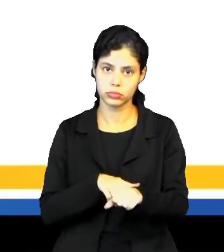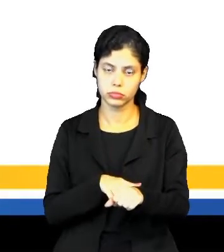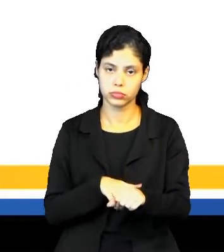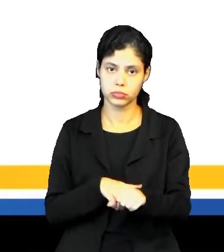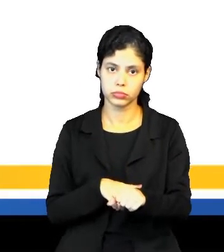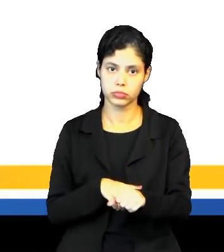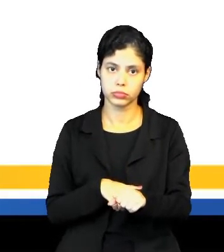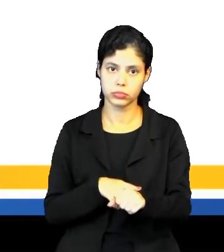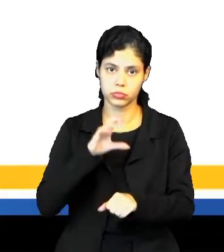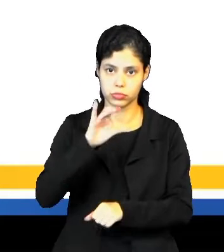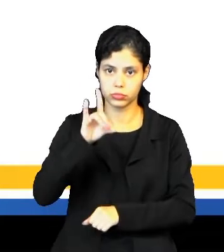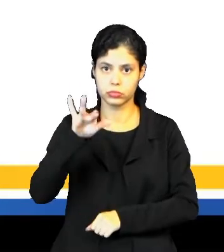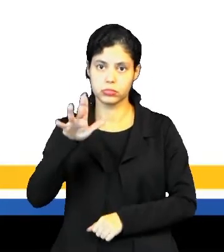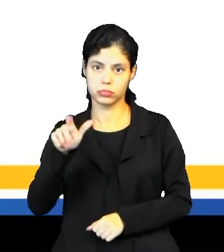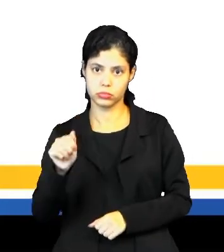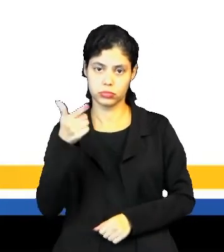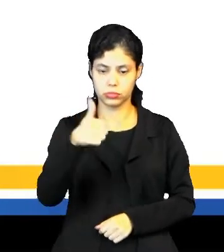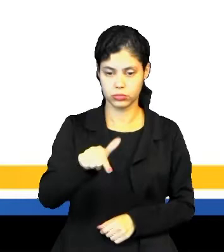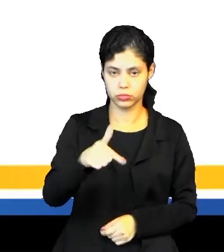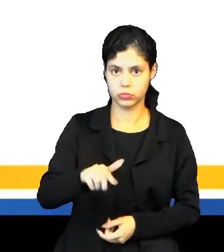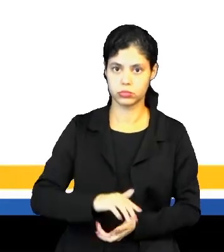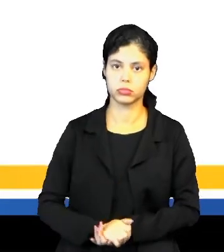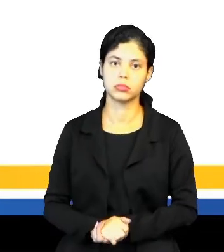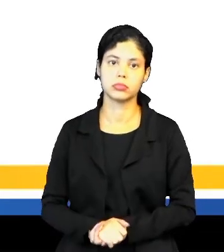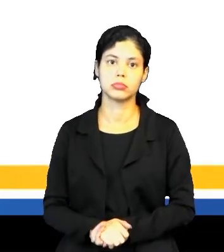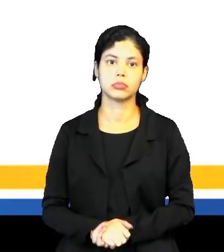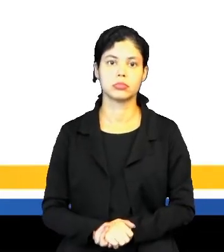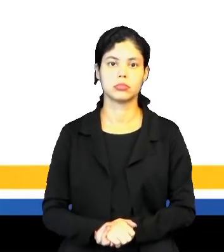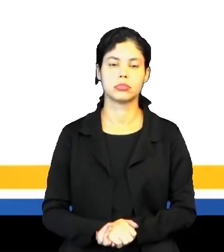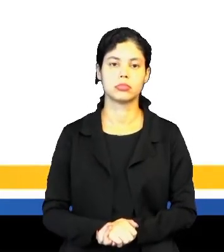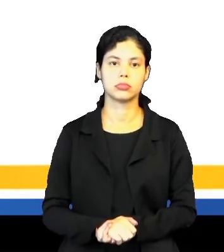temporalidade cíclica que se repetia.